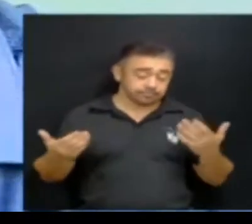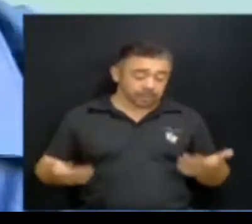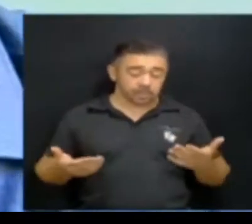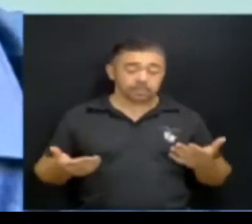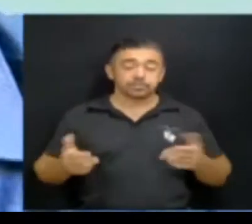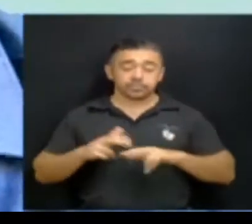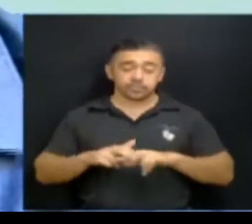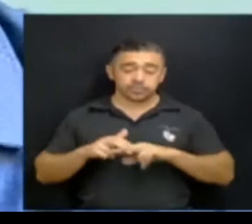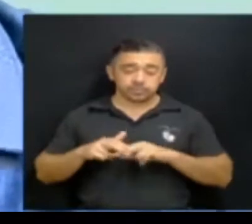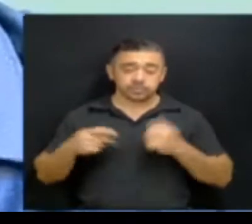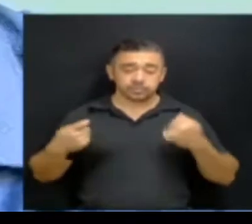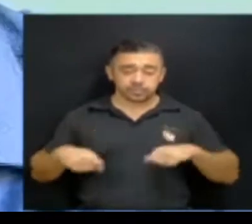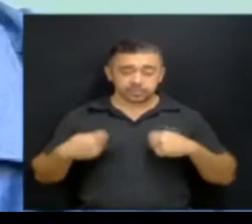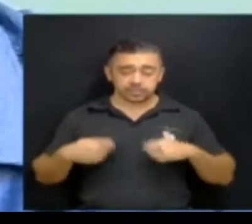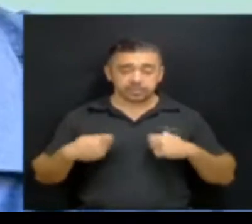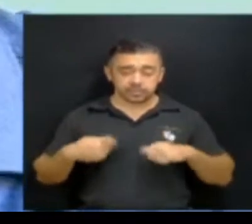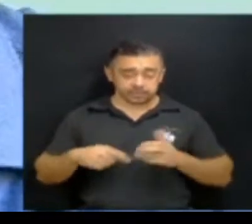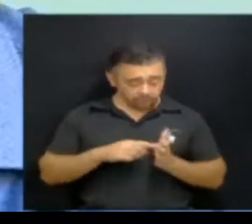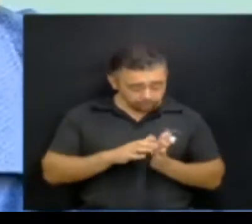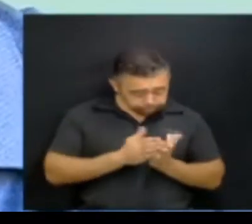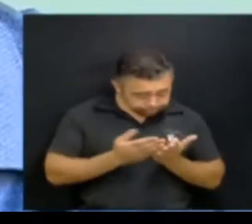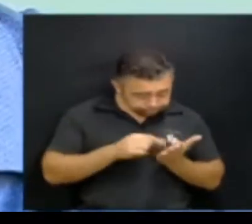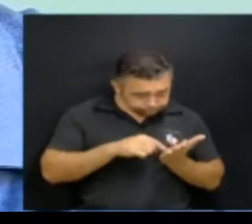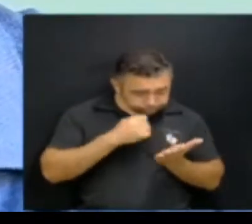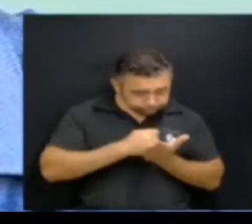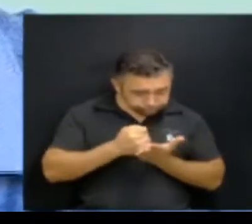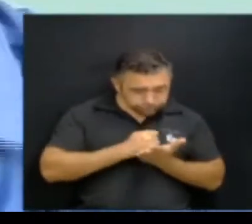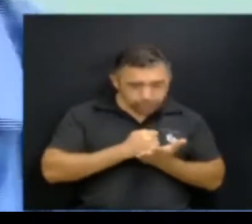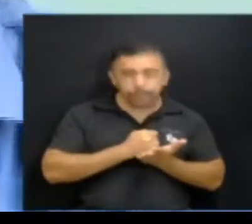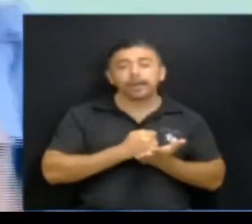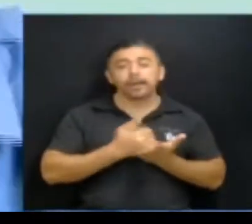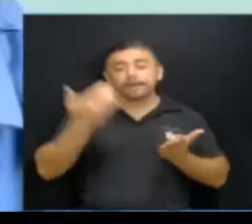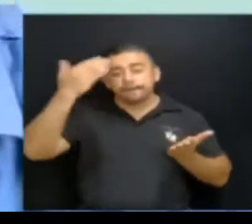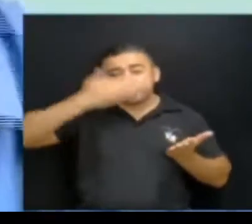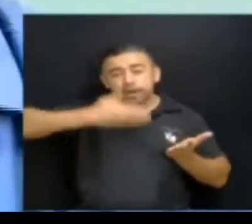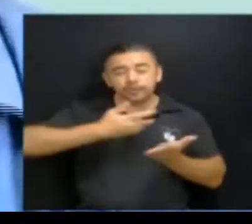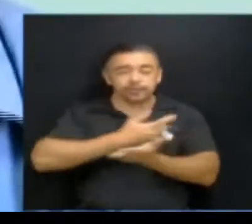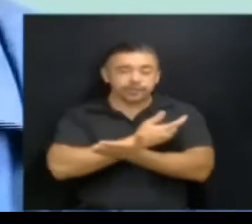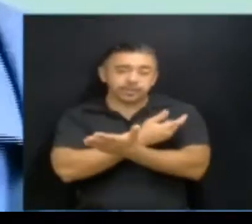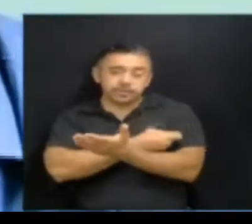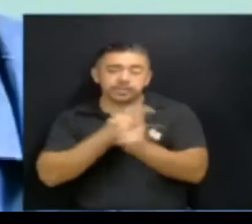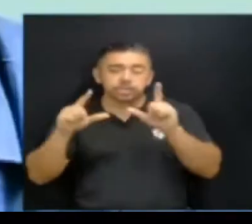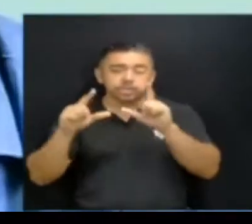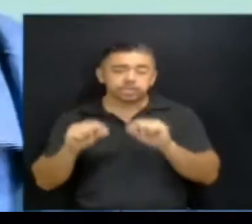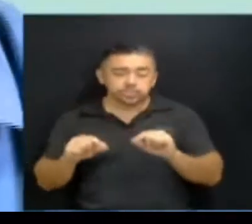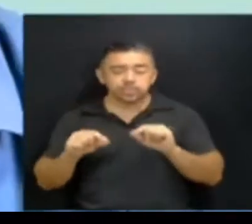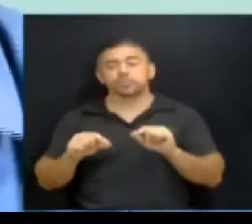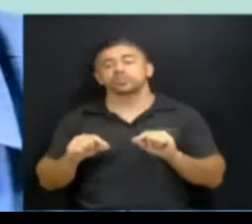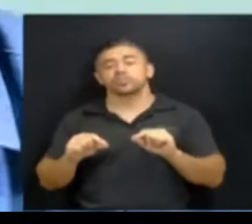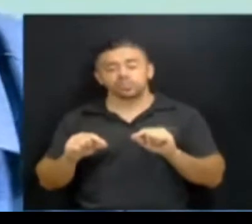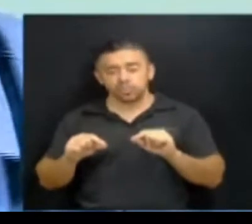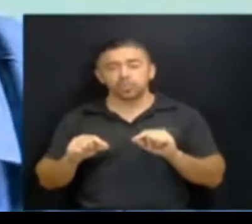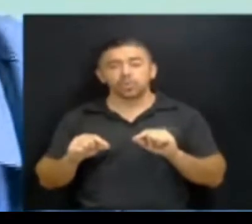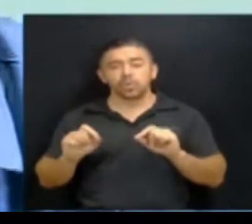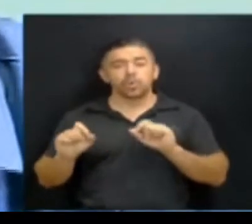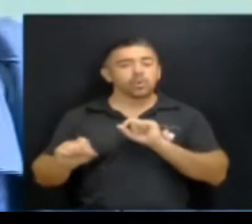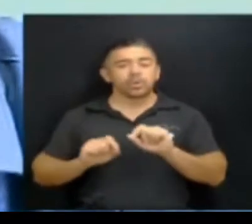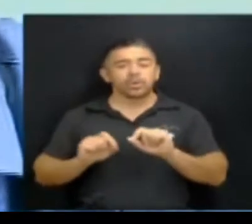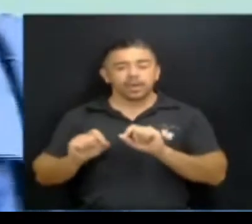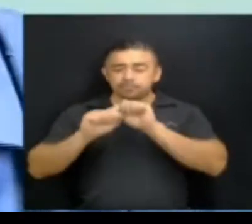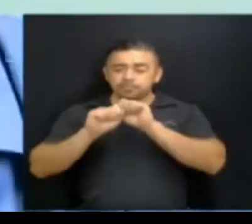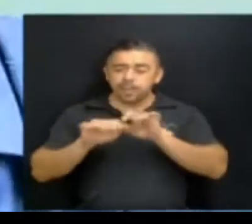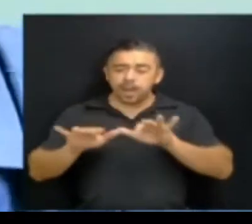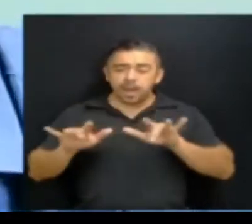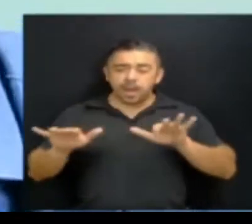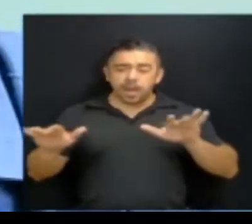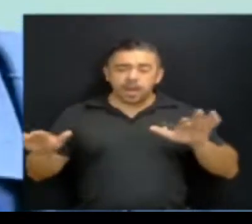que existe o passaporte, para diminuir as possibilidades de contaminações das pessoas, para que diminua o número de